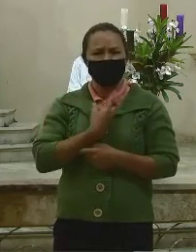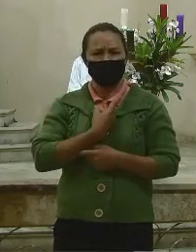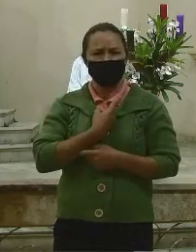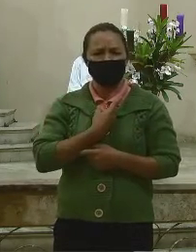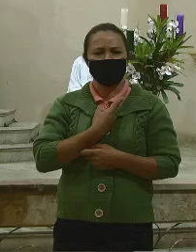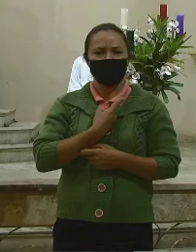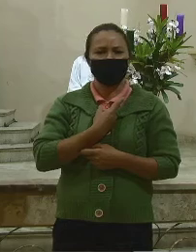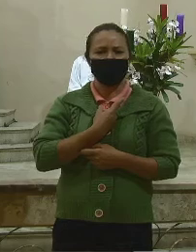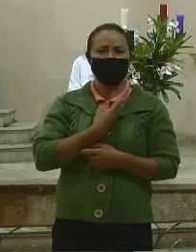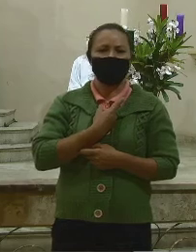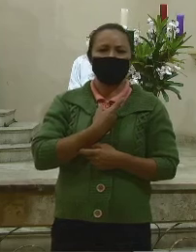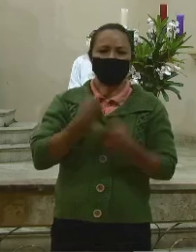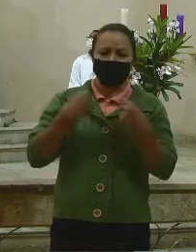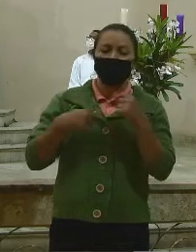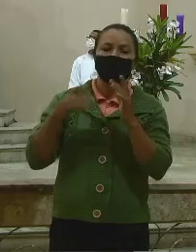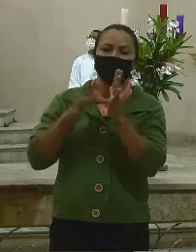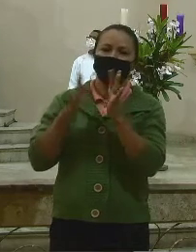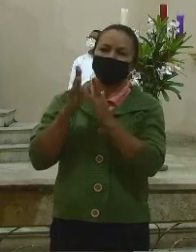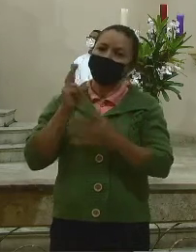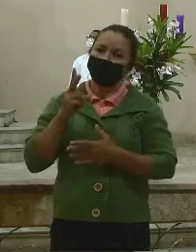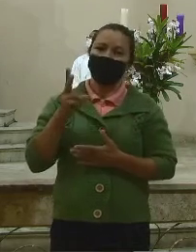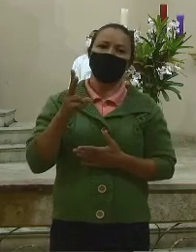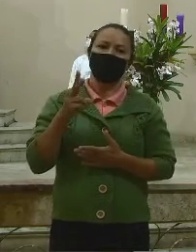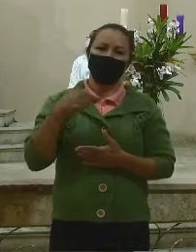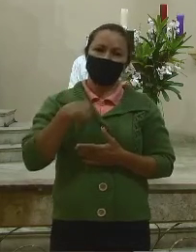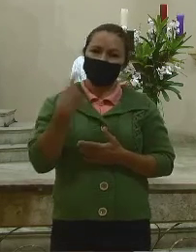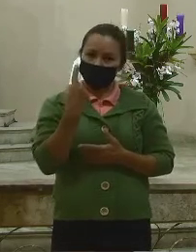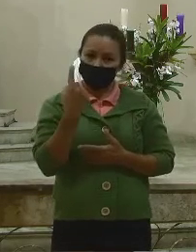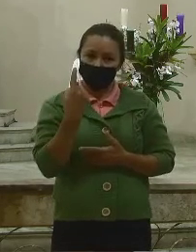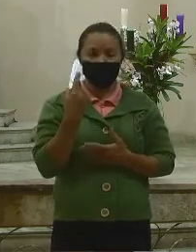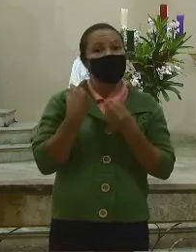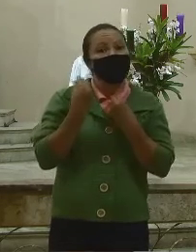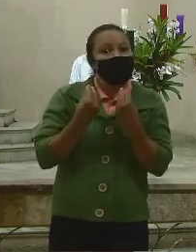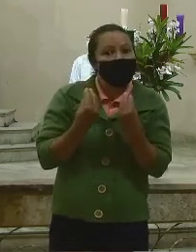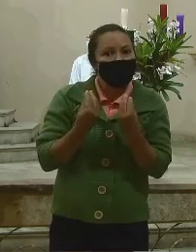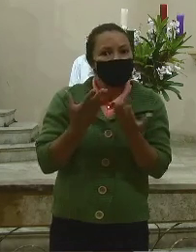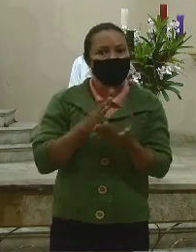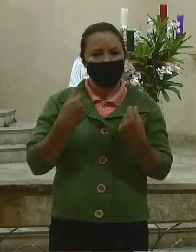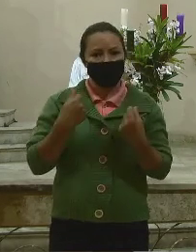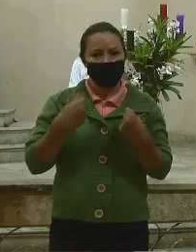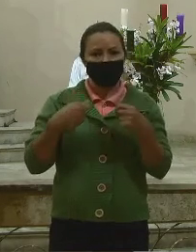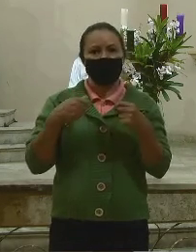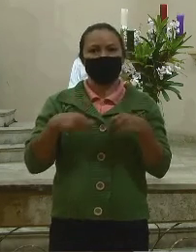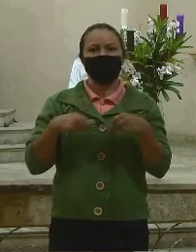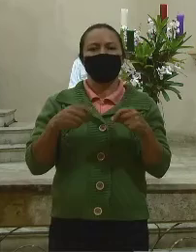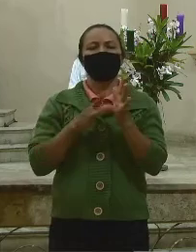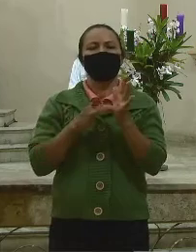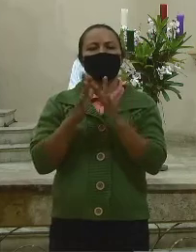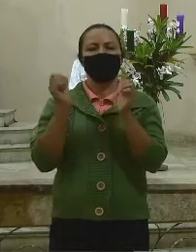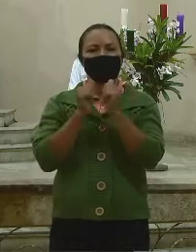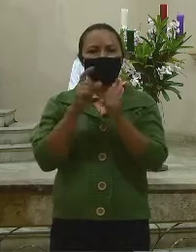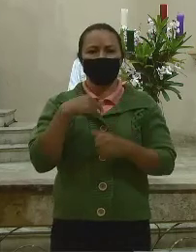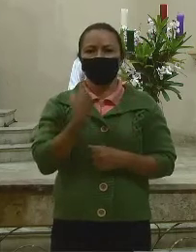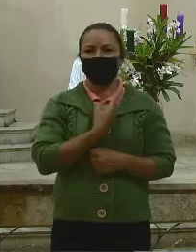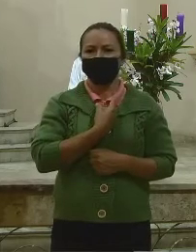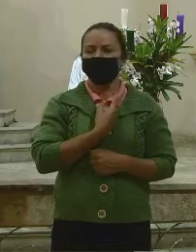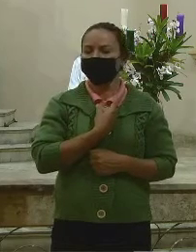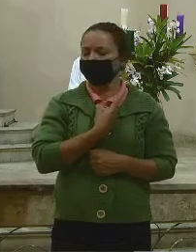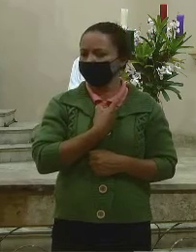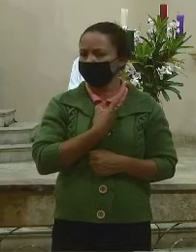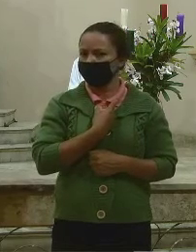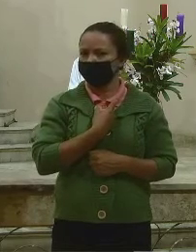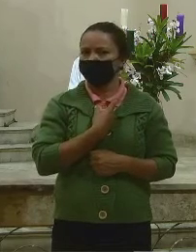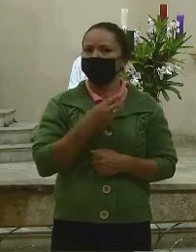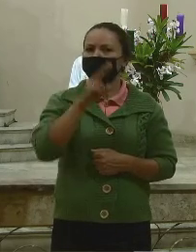Ele, nós não temos condições de viver o nosso ministério, é claro. O padre deve ser um